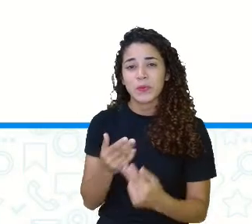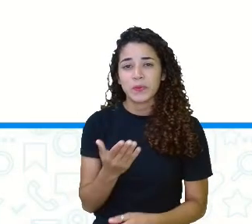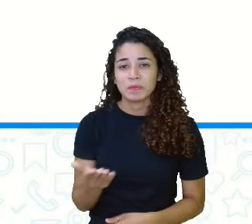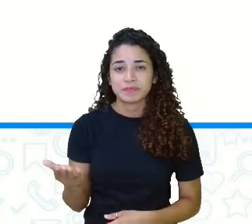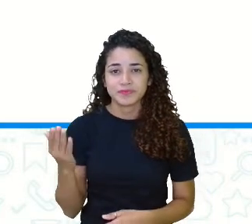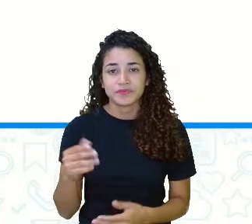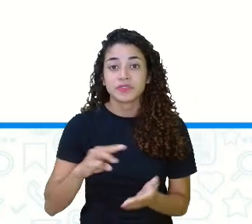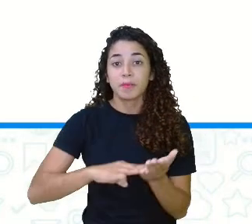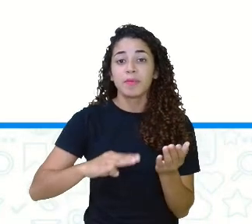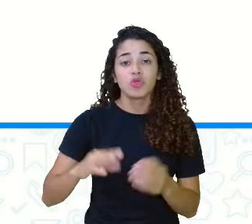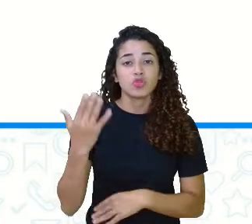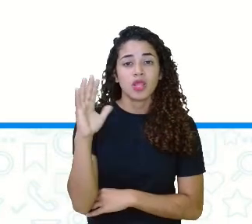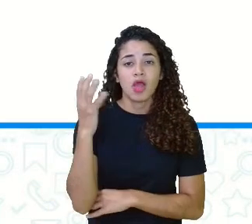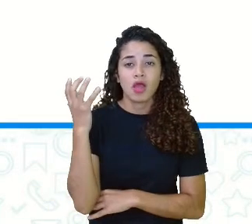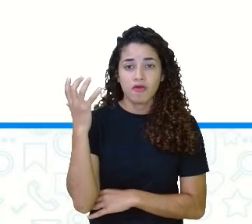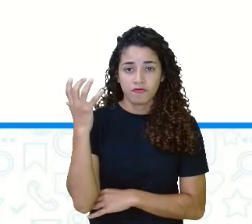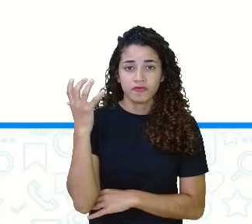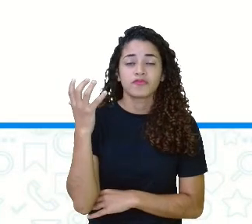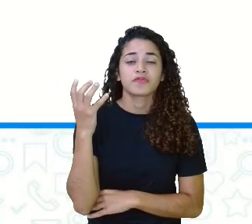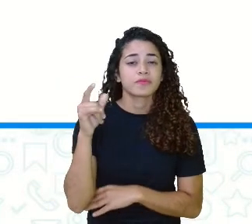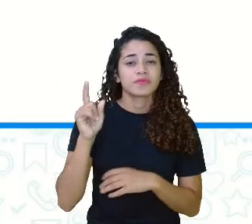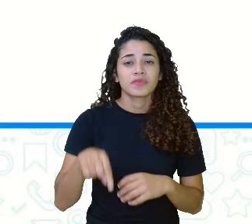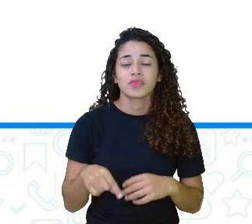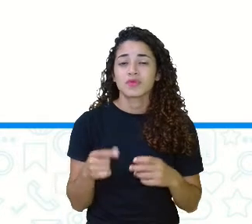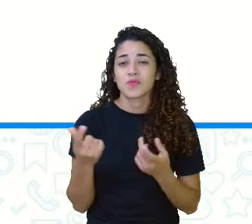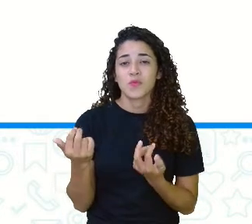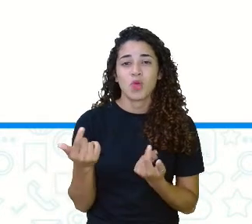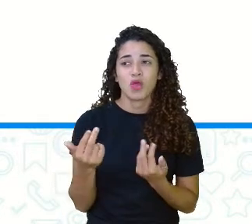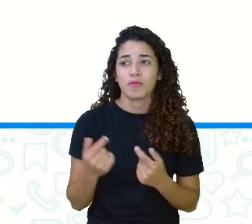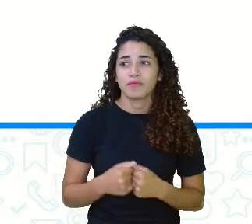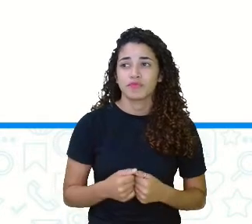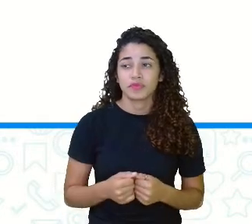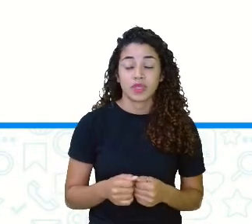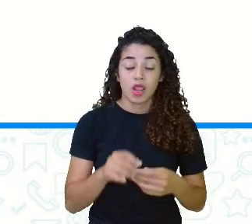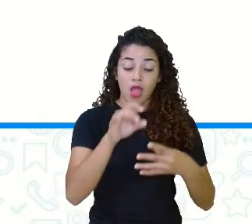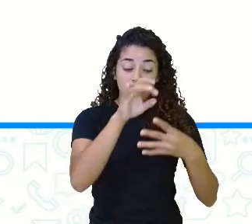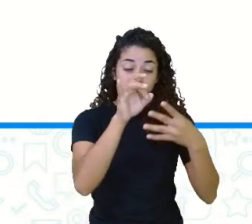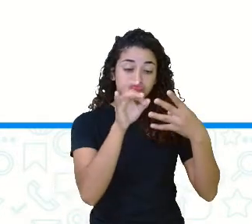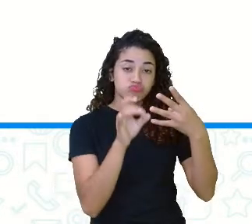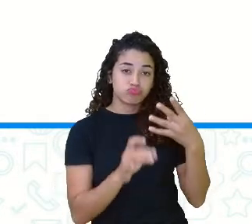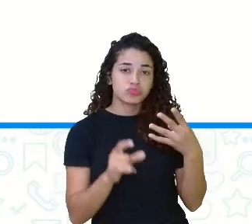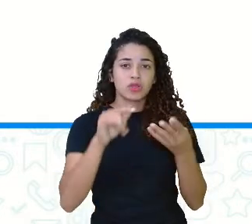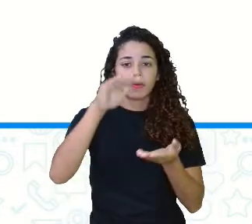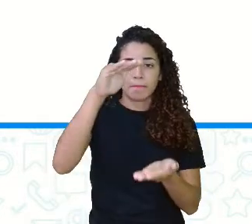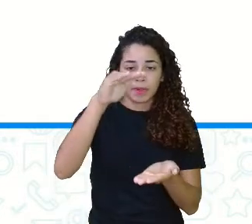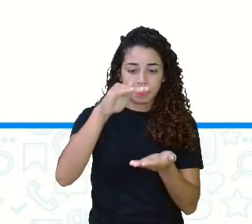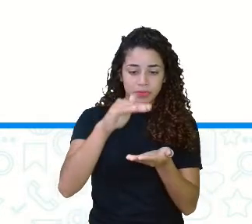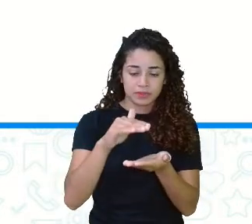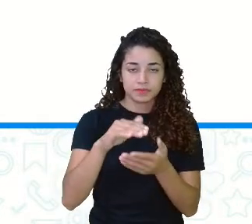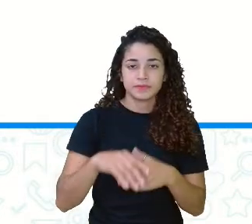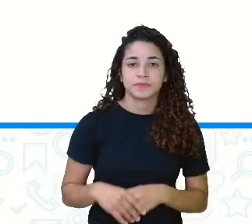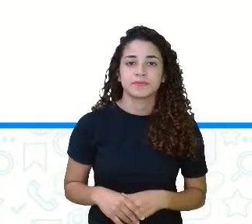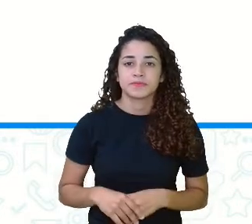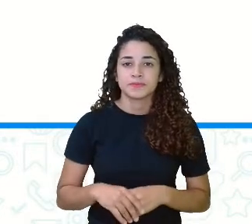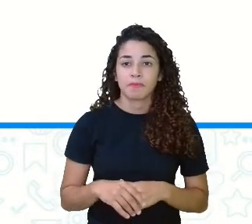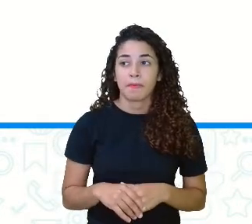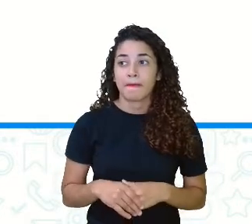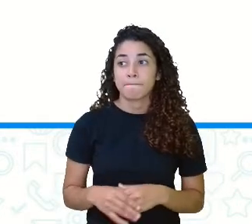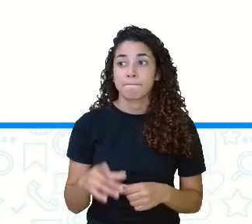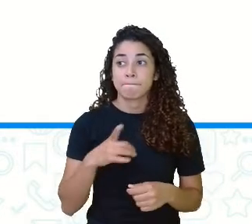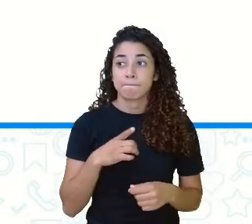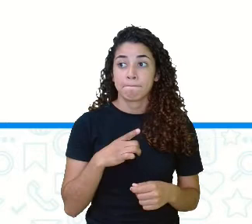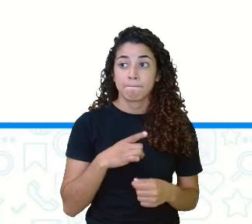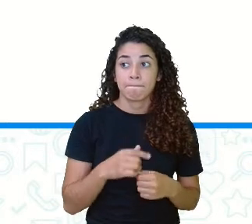o método da árvore. Igualzinho, ó. Cada fruta, 3 tamanhos. Cada fruta, 3 tamanhos.